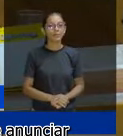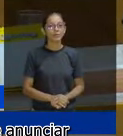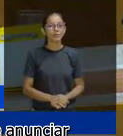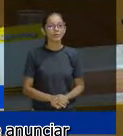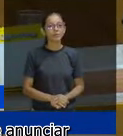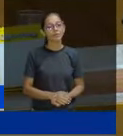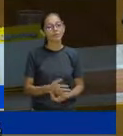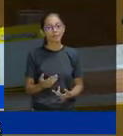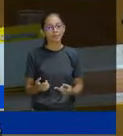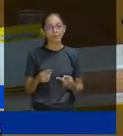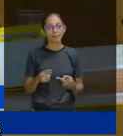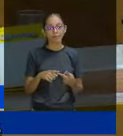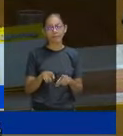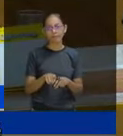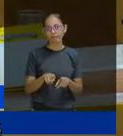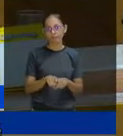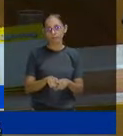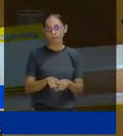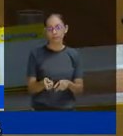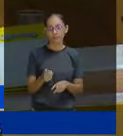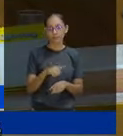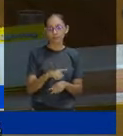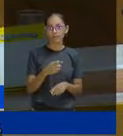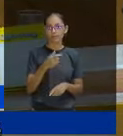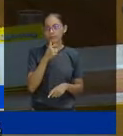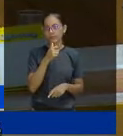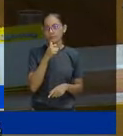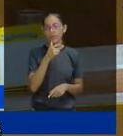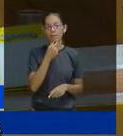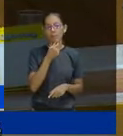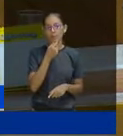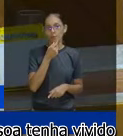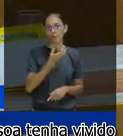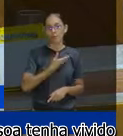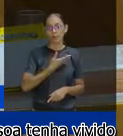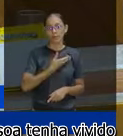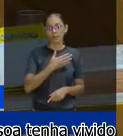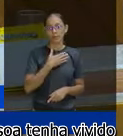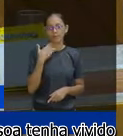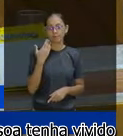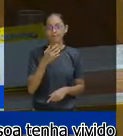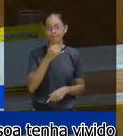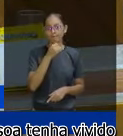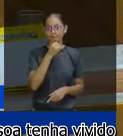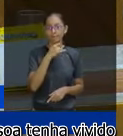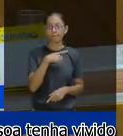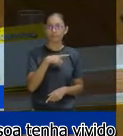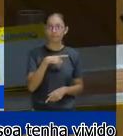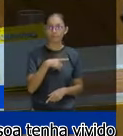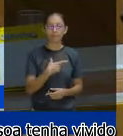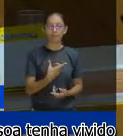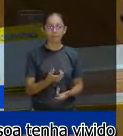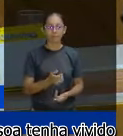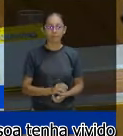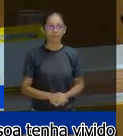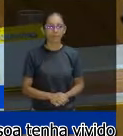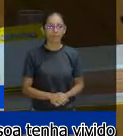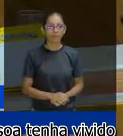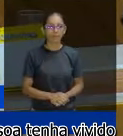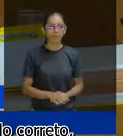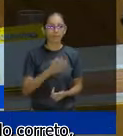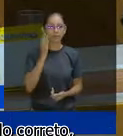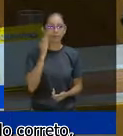a morte de um amigo. Mas isso é da vida, né? A vida é exatamente isso. O importante é que a pessoa tenha vivido bem, tenha feito